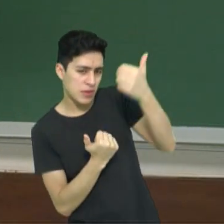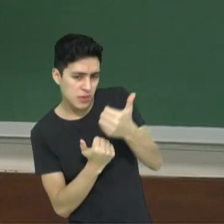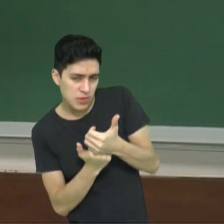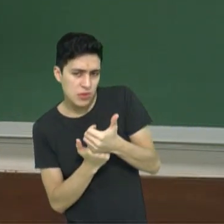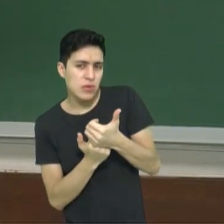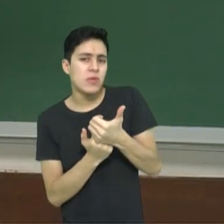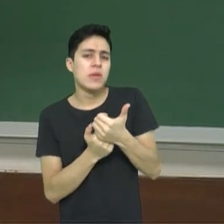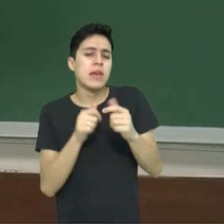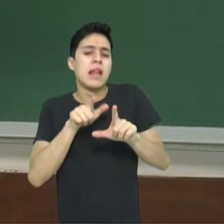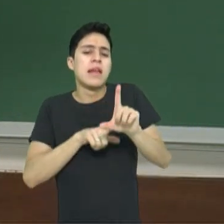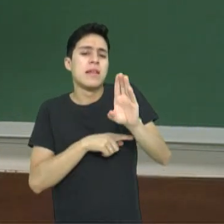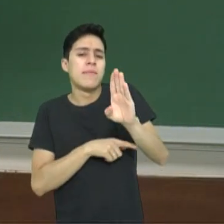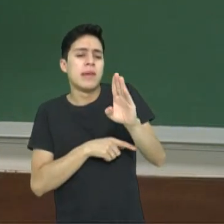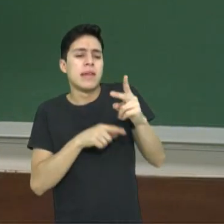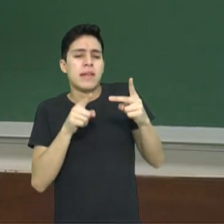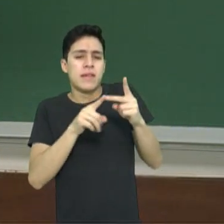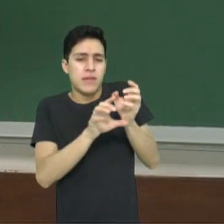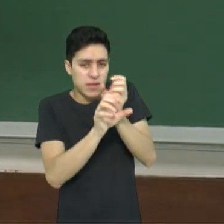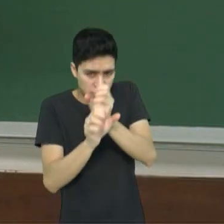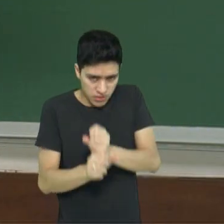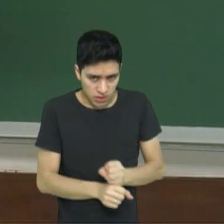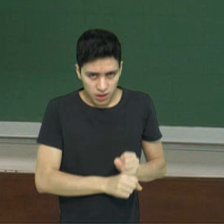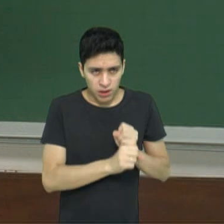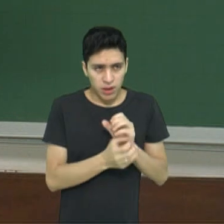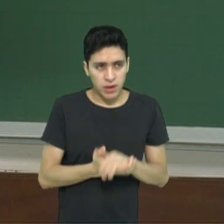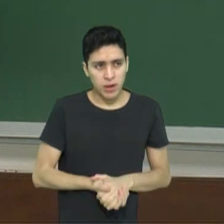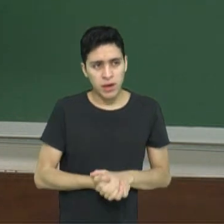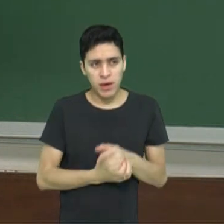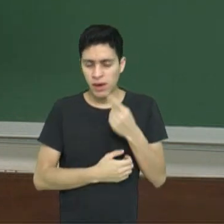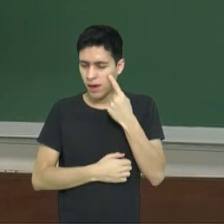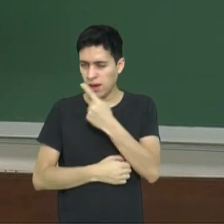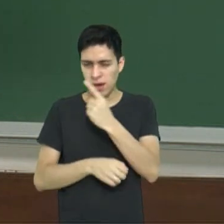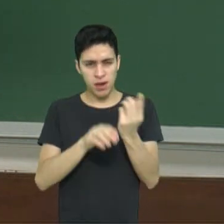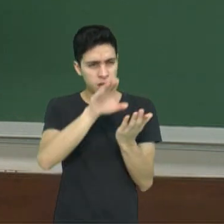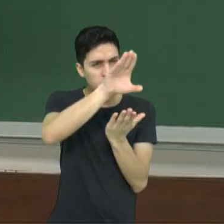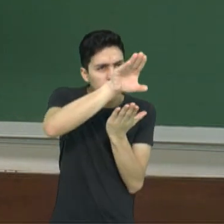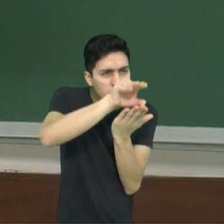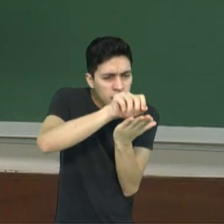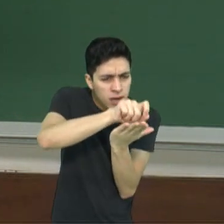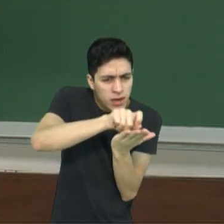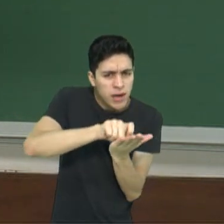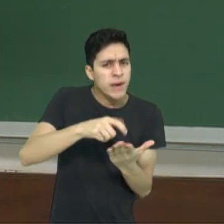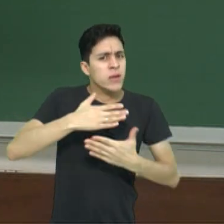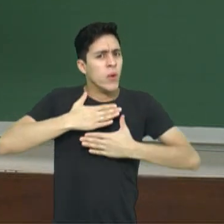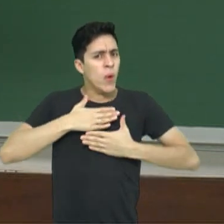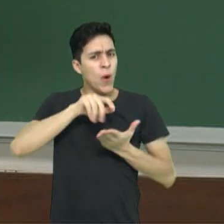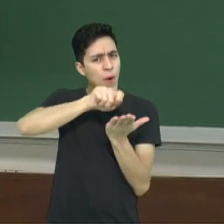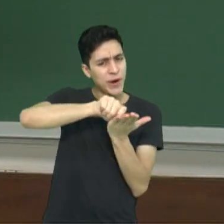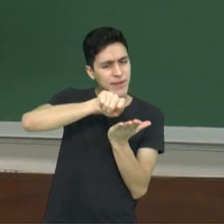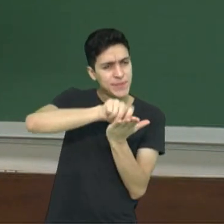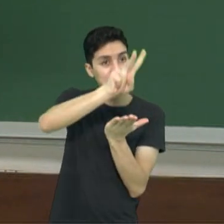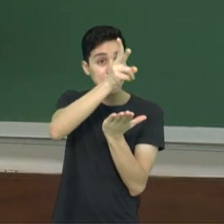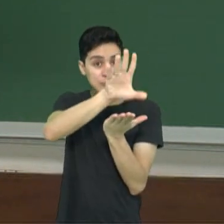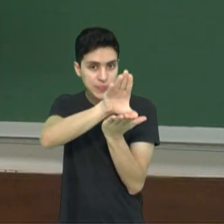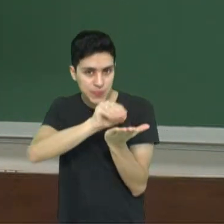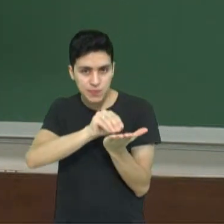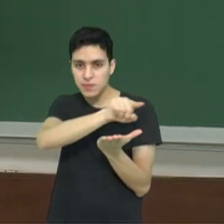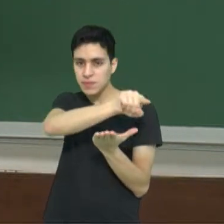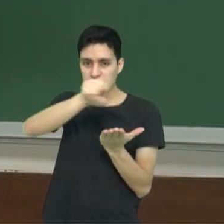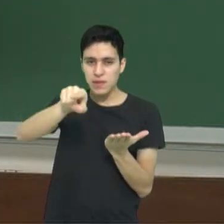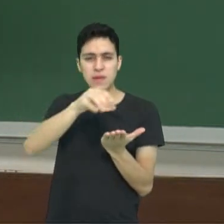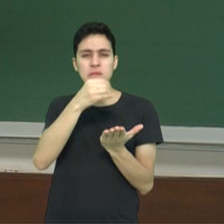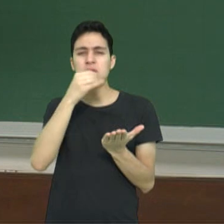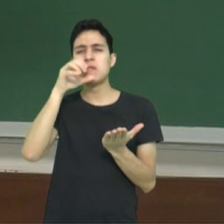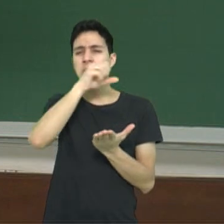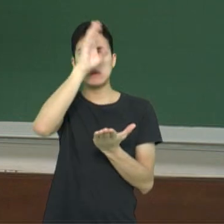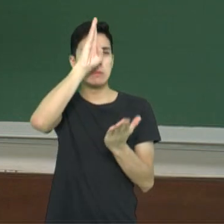na segunda equação. Então, copia ela. Eu gosto sempre de copiar, gente, tá bom? Quando você faz as coisas